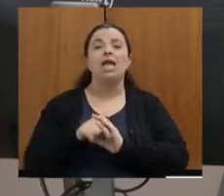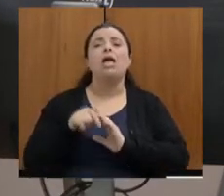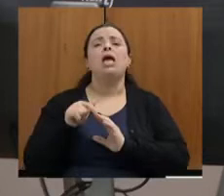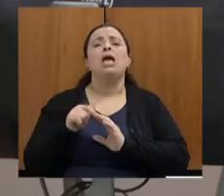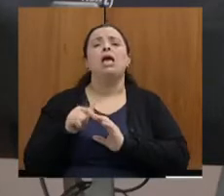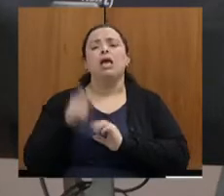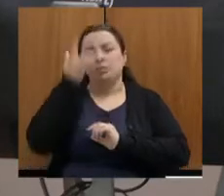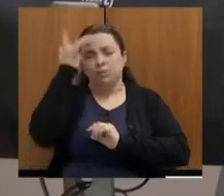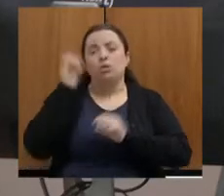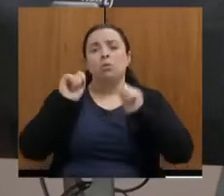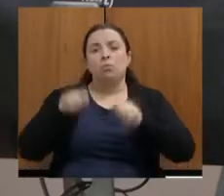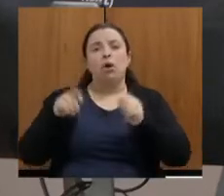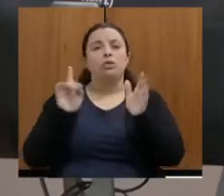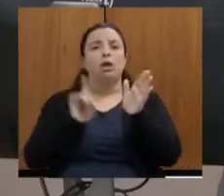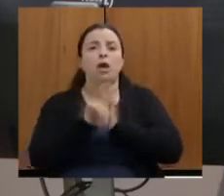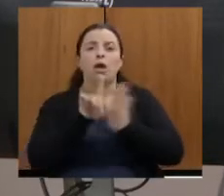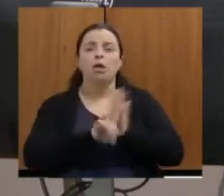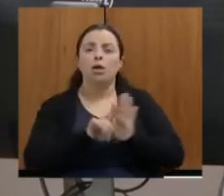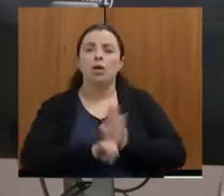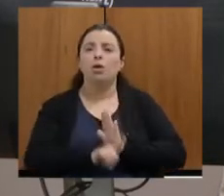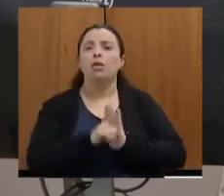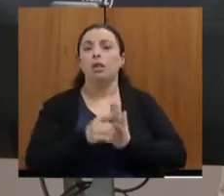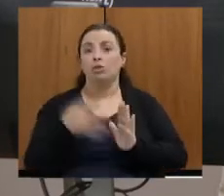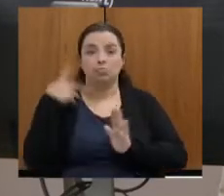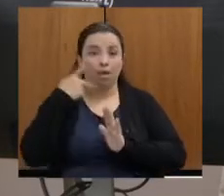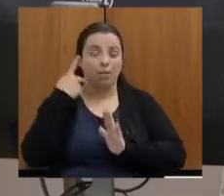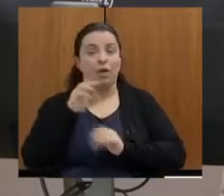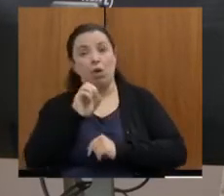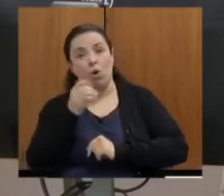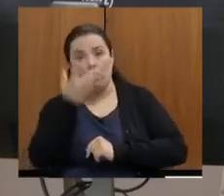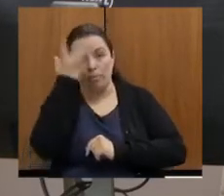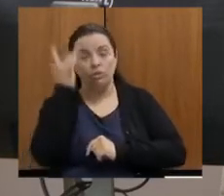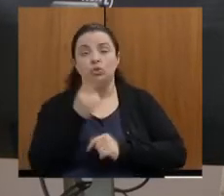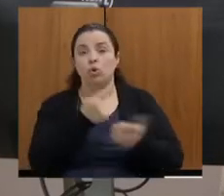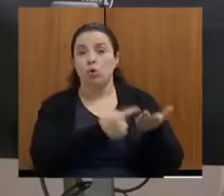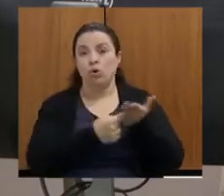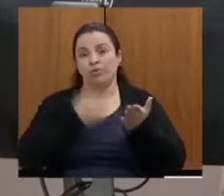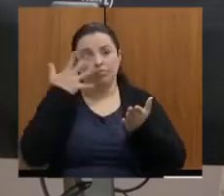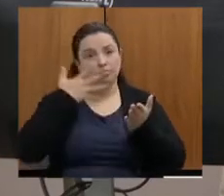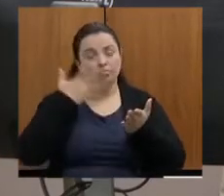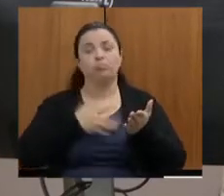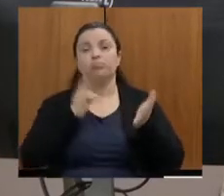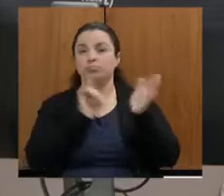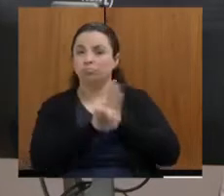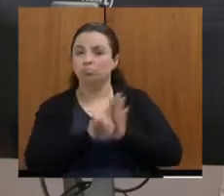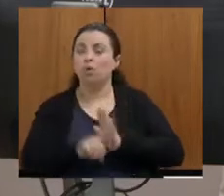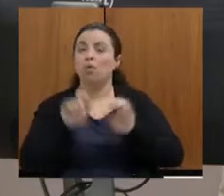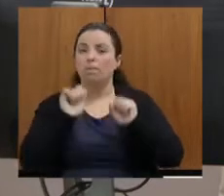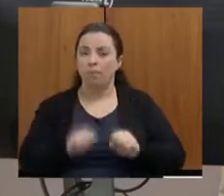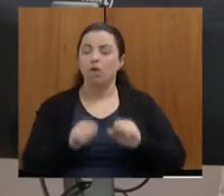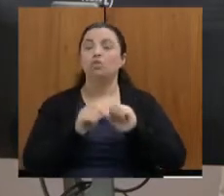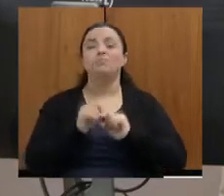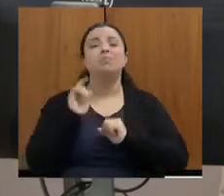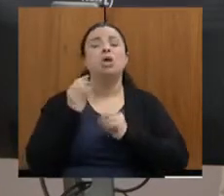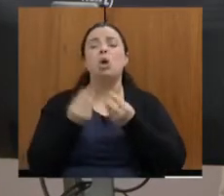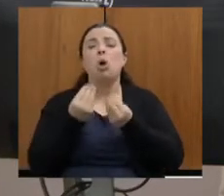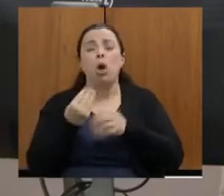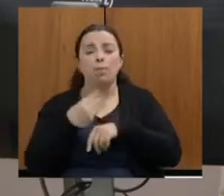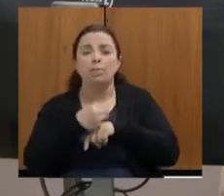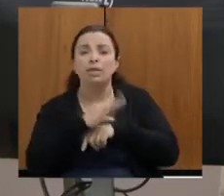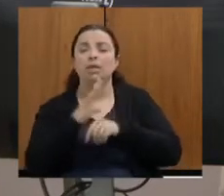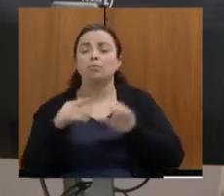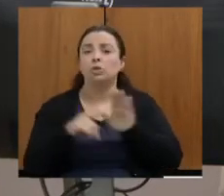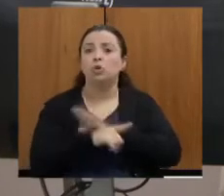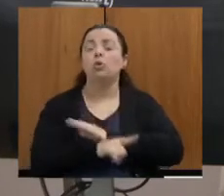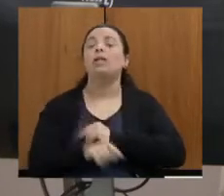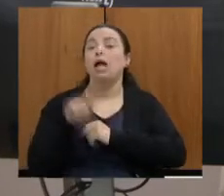parlamentares ou convidados além de interagir com outros participantes em um bate-papo e para enviar mensagens